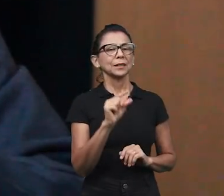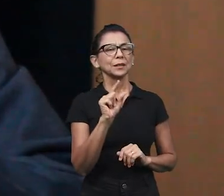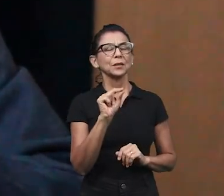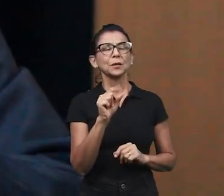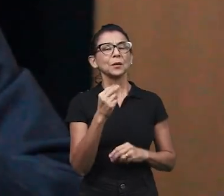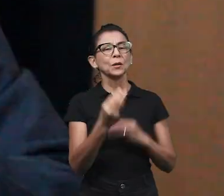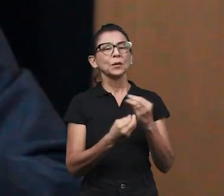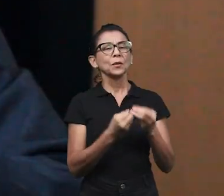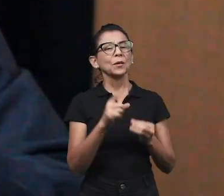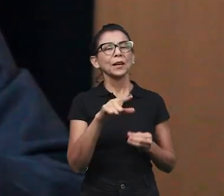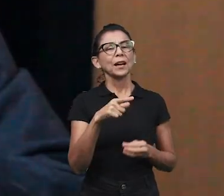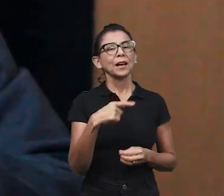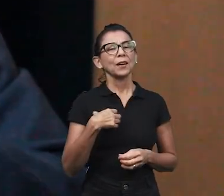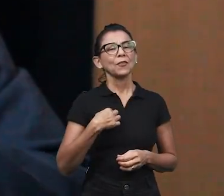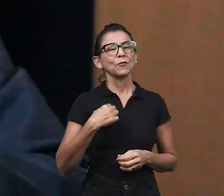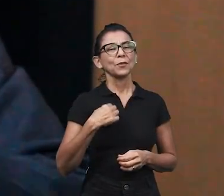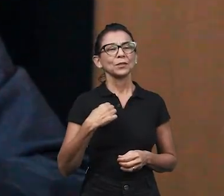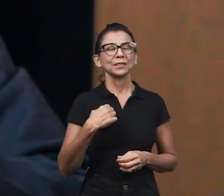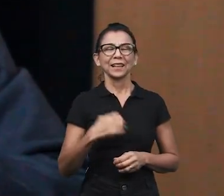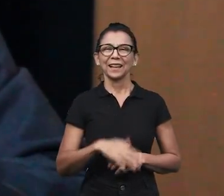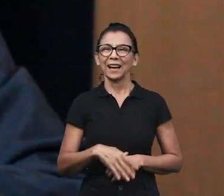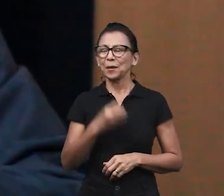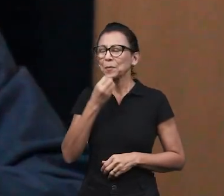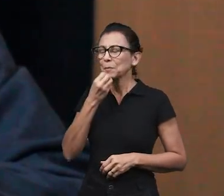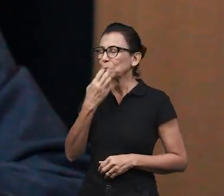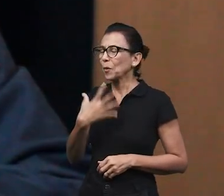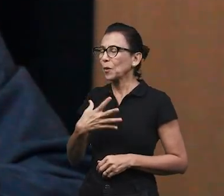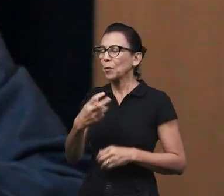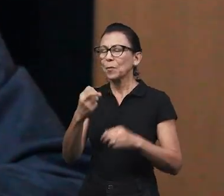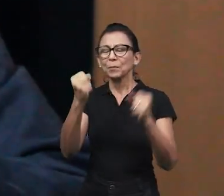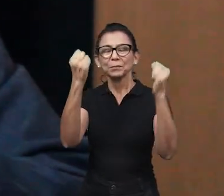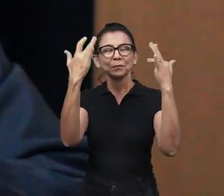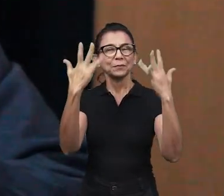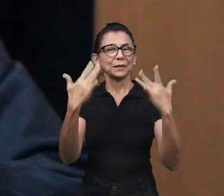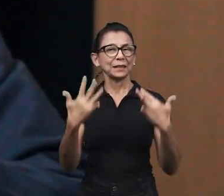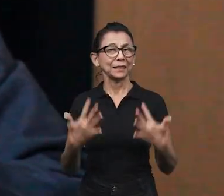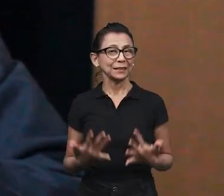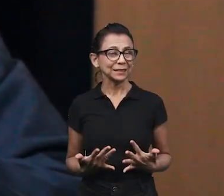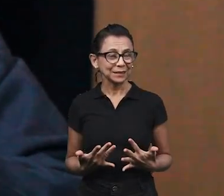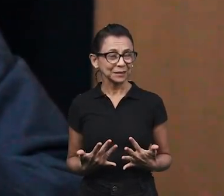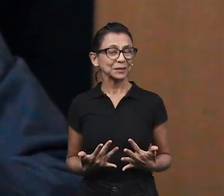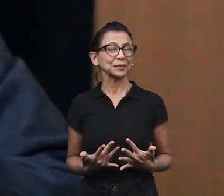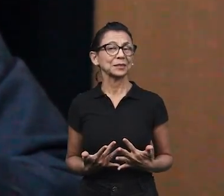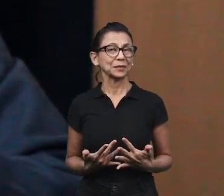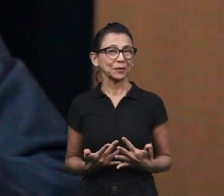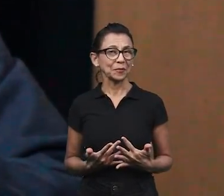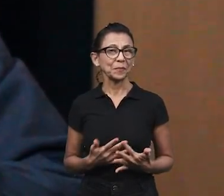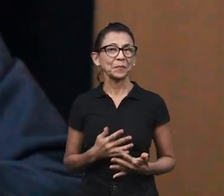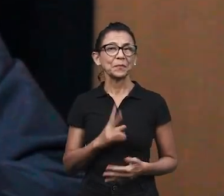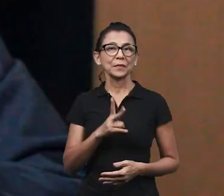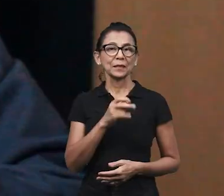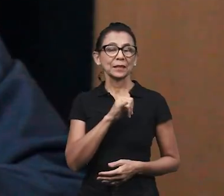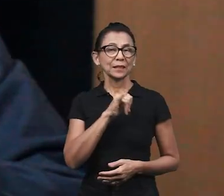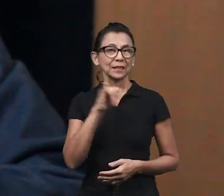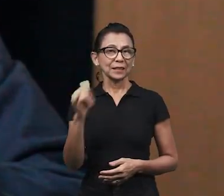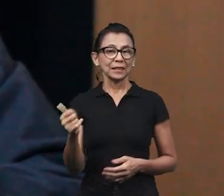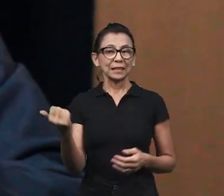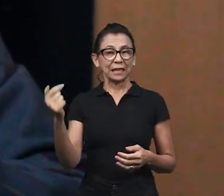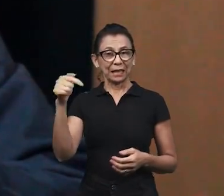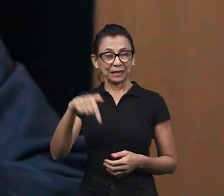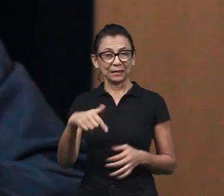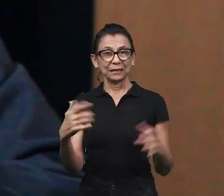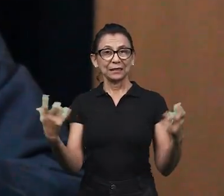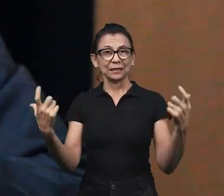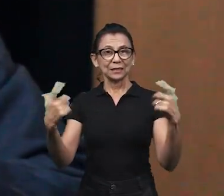é? E ela disse mais, né? Eu não sei se vocês observaram, nesse lugar aqui foi a primeira vez que eu tive a visão